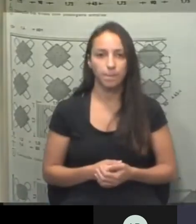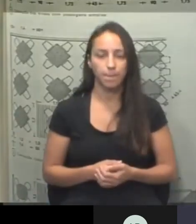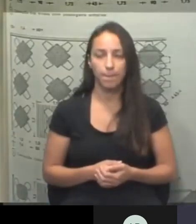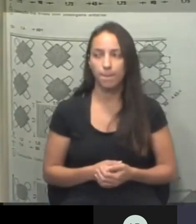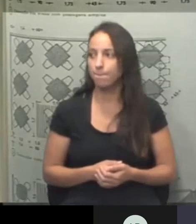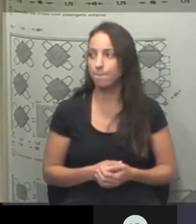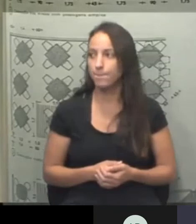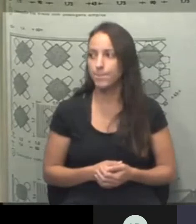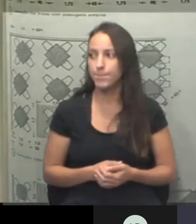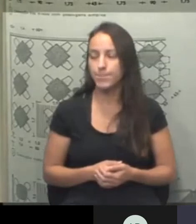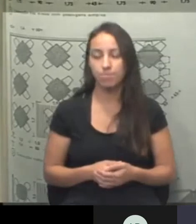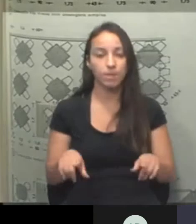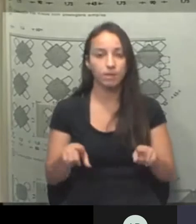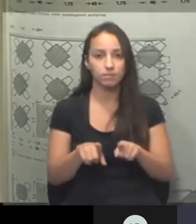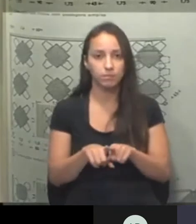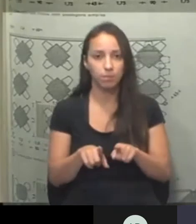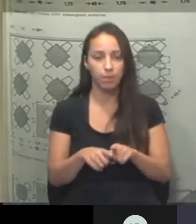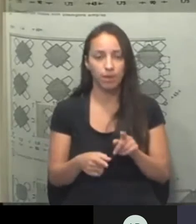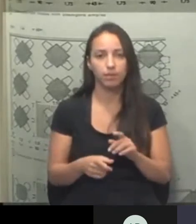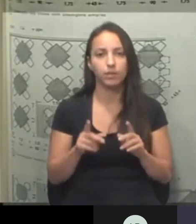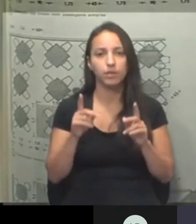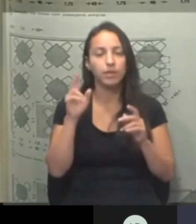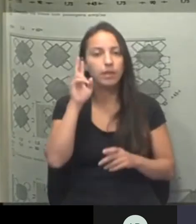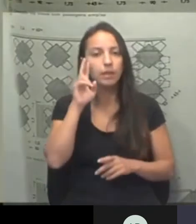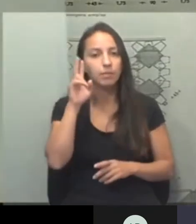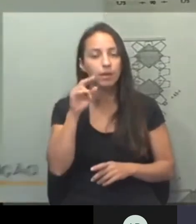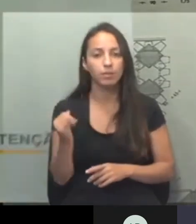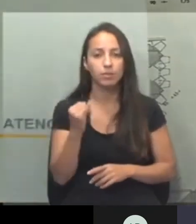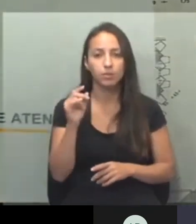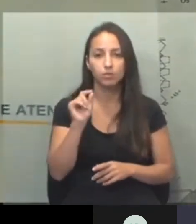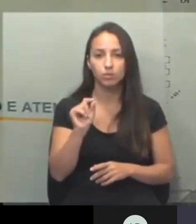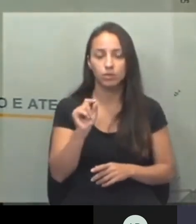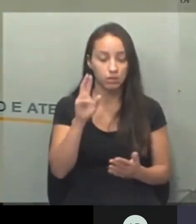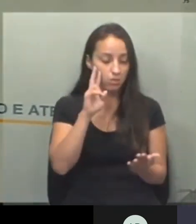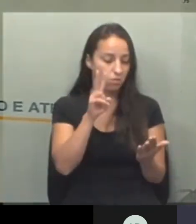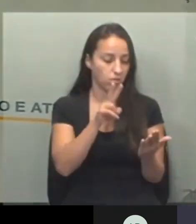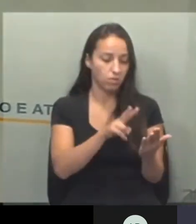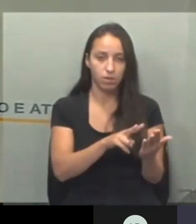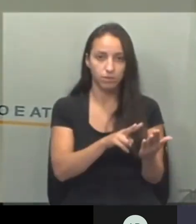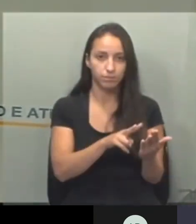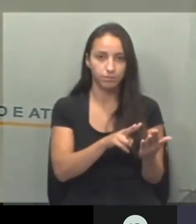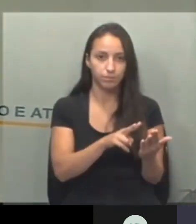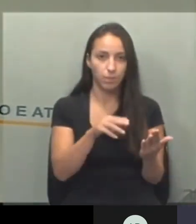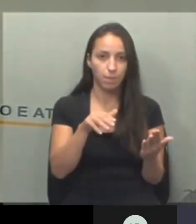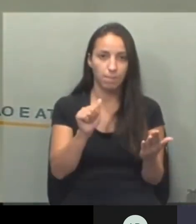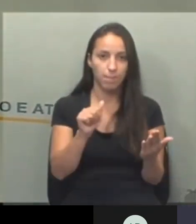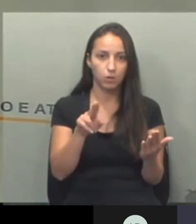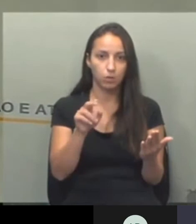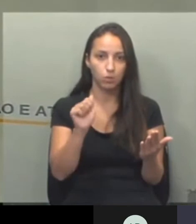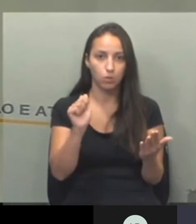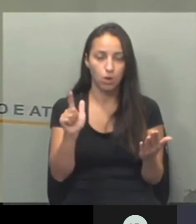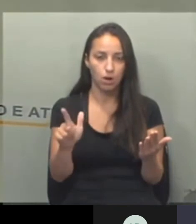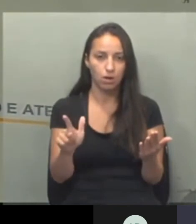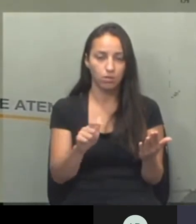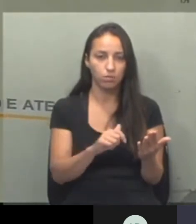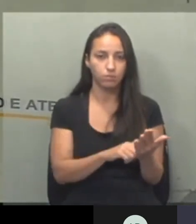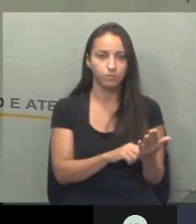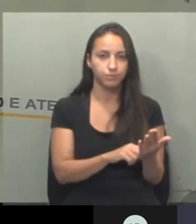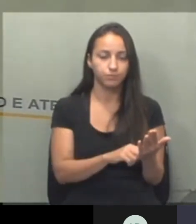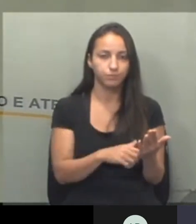Nós, como antes também, vamos sempre lembrar de olhar para o manual,